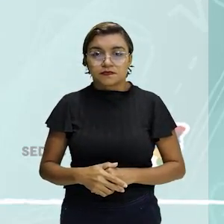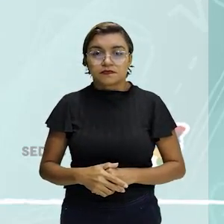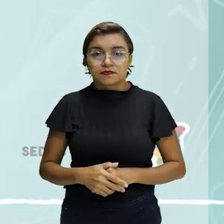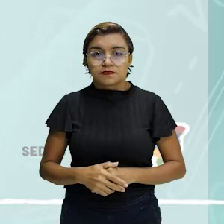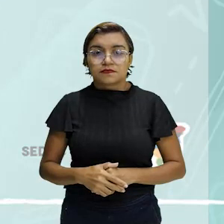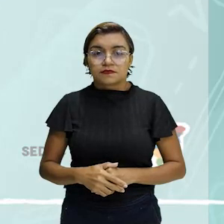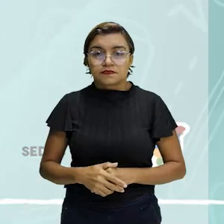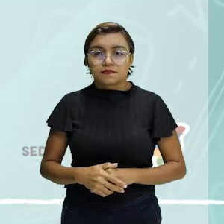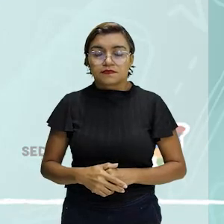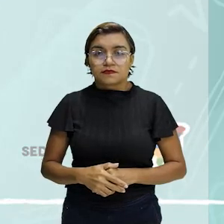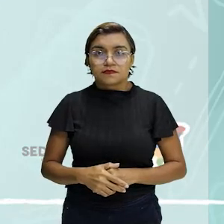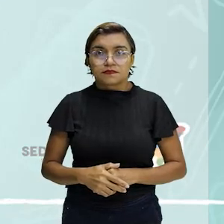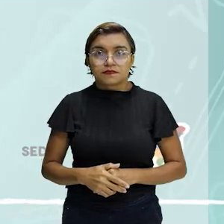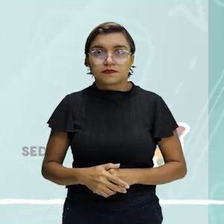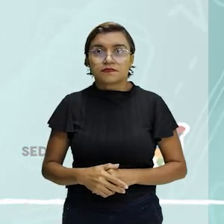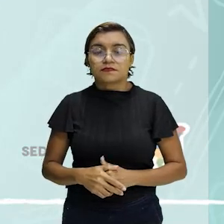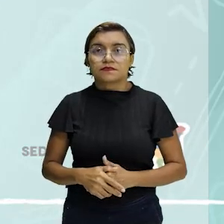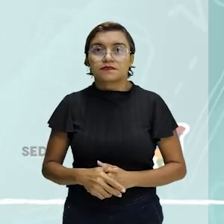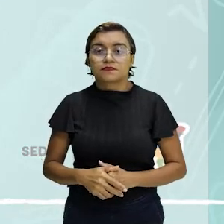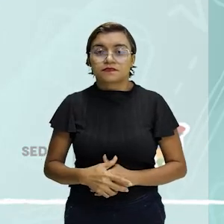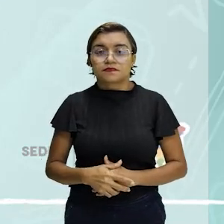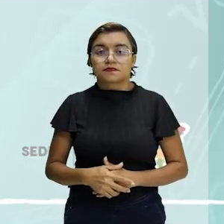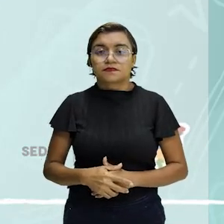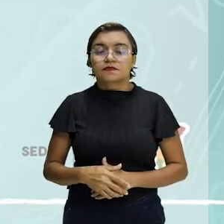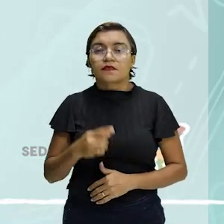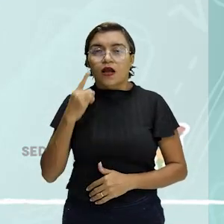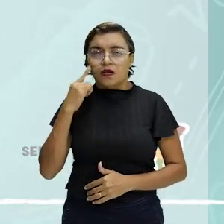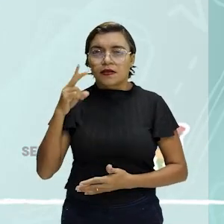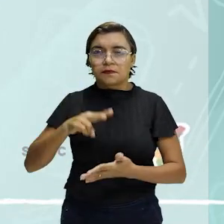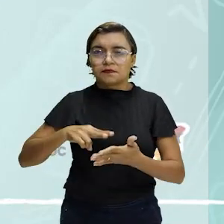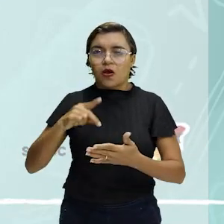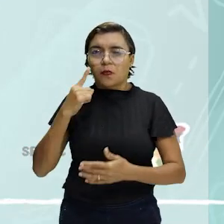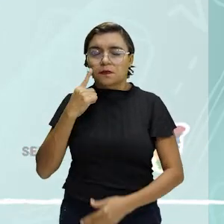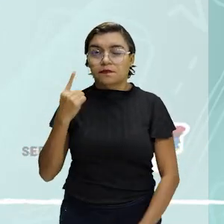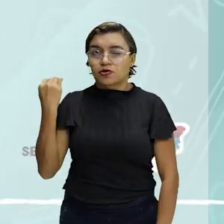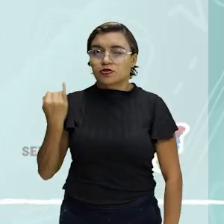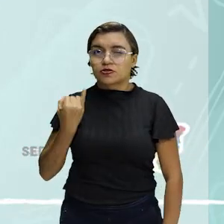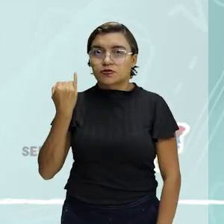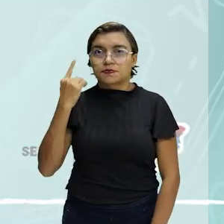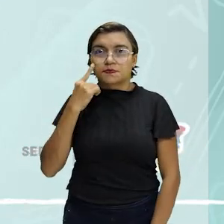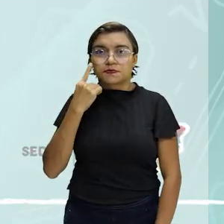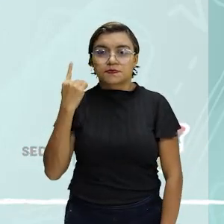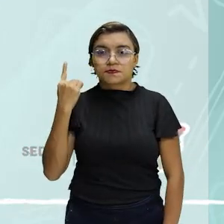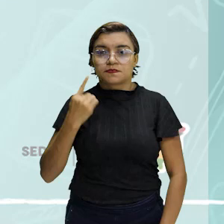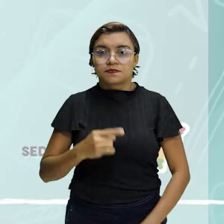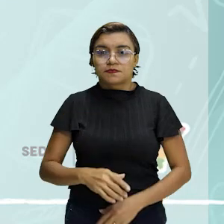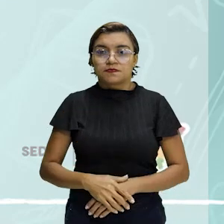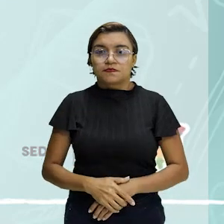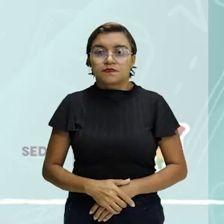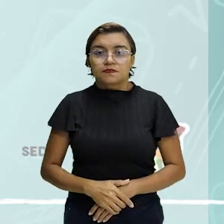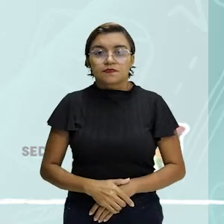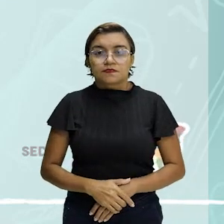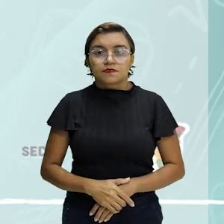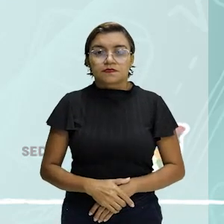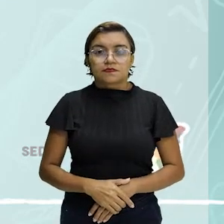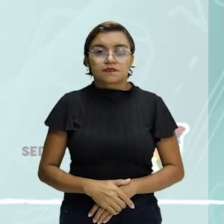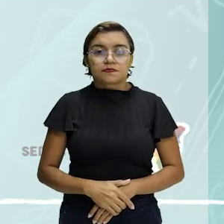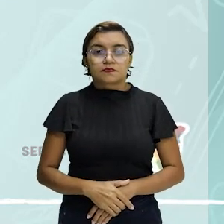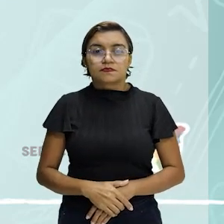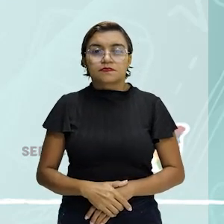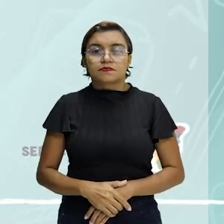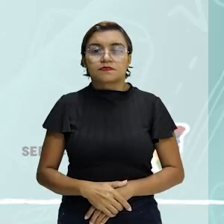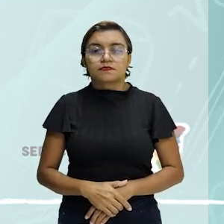por MW, introduzida em 1979 por Thomas Henke e por Hiro